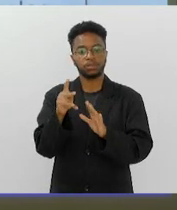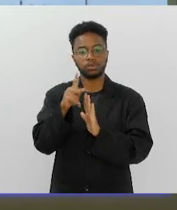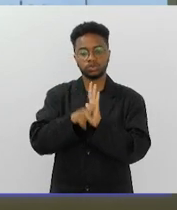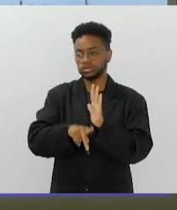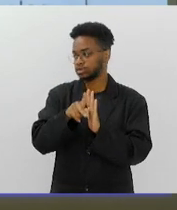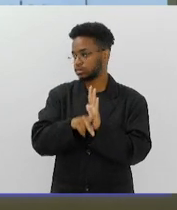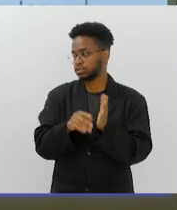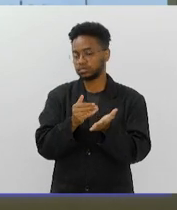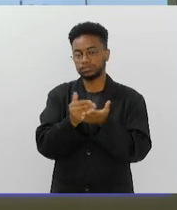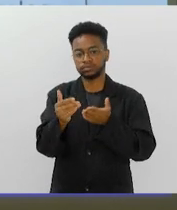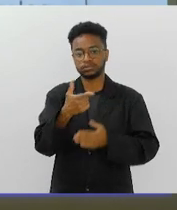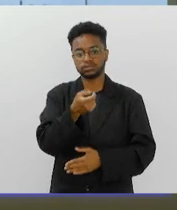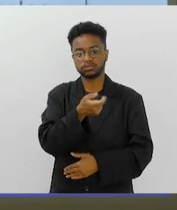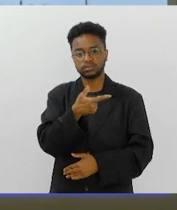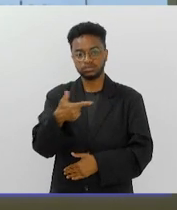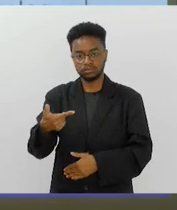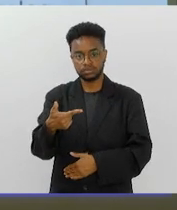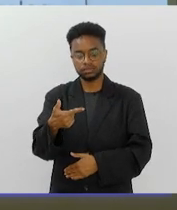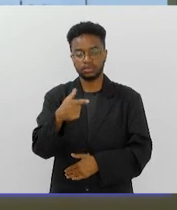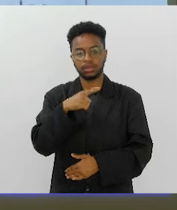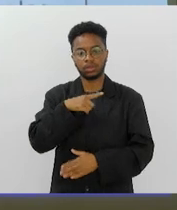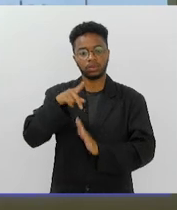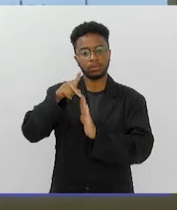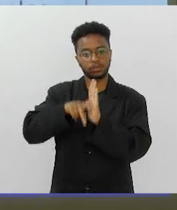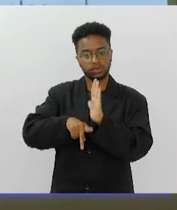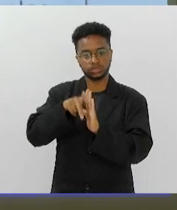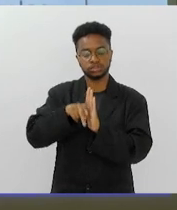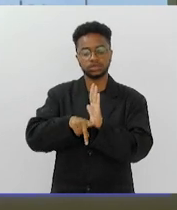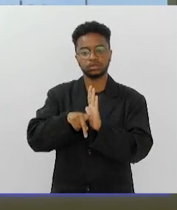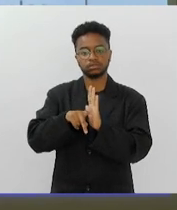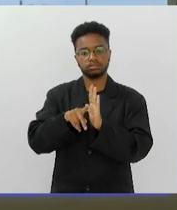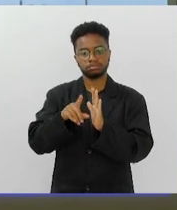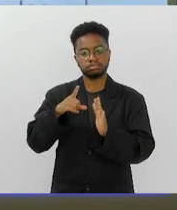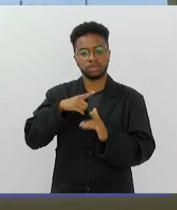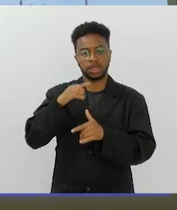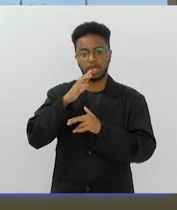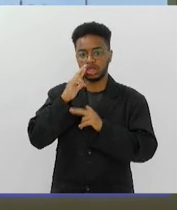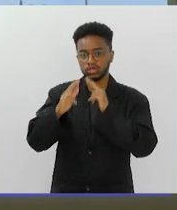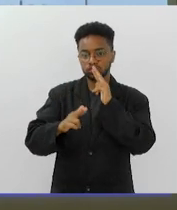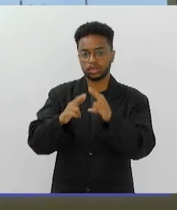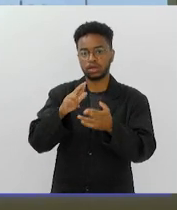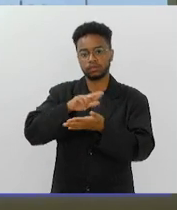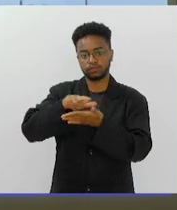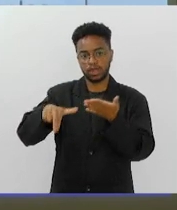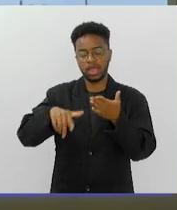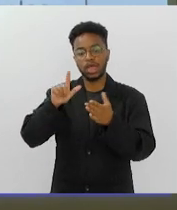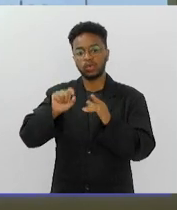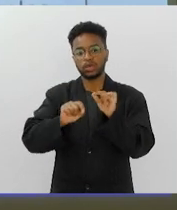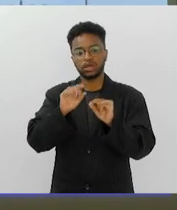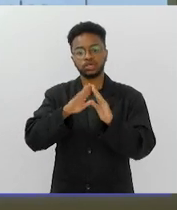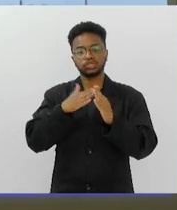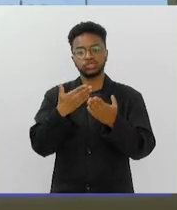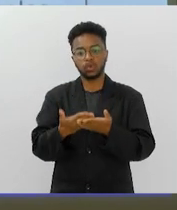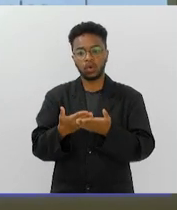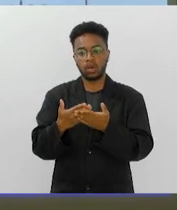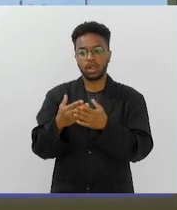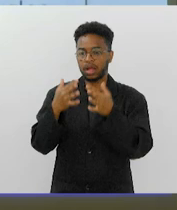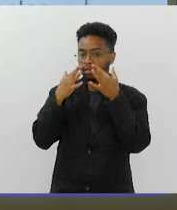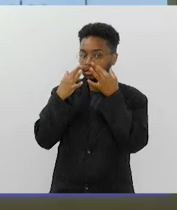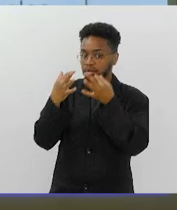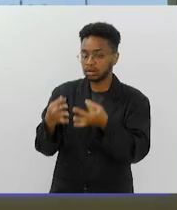em 2022, é um projeto com bastante resultado, que é o projeto Escola Escuta, que é nas